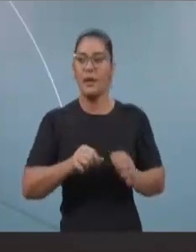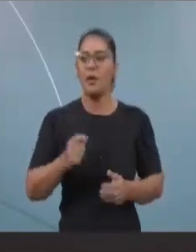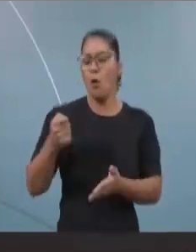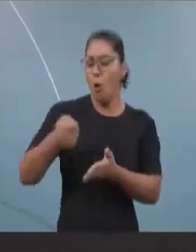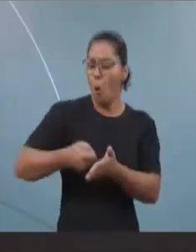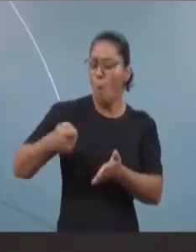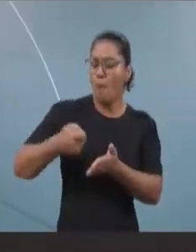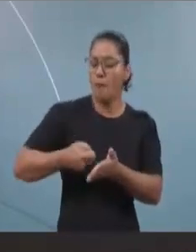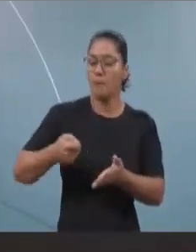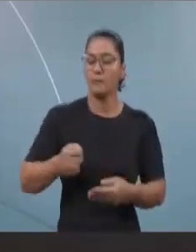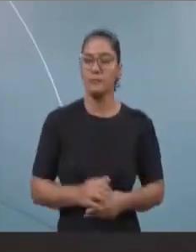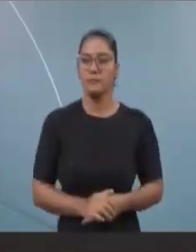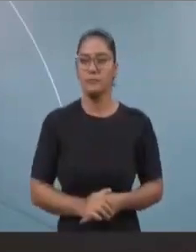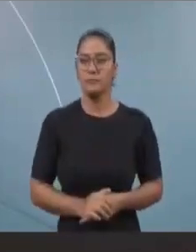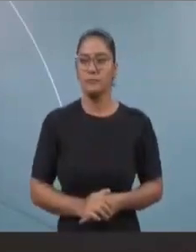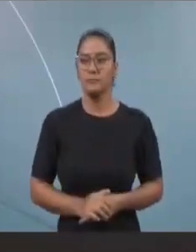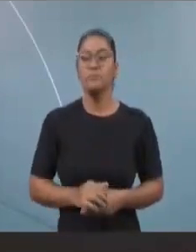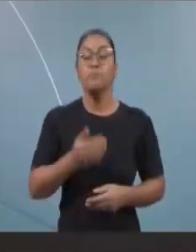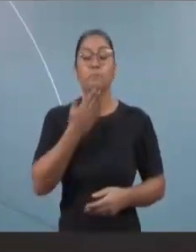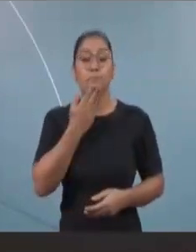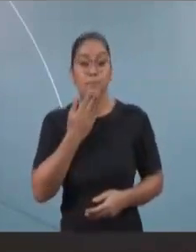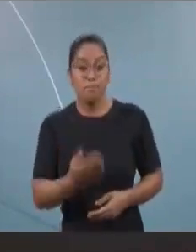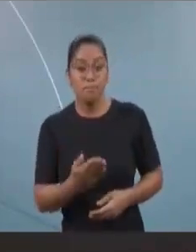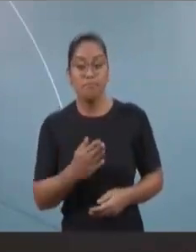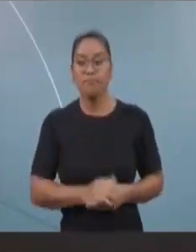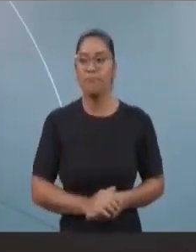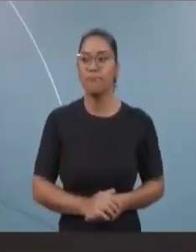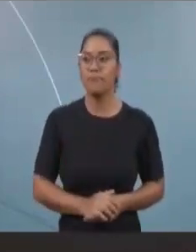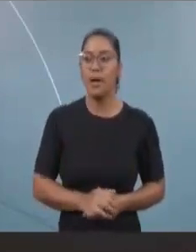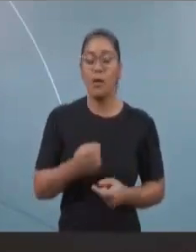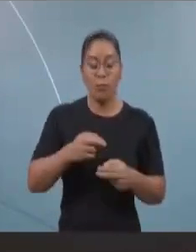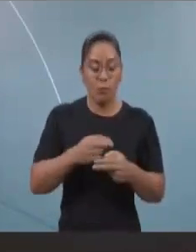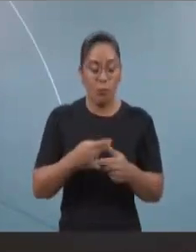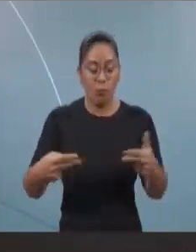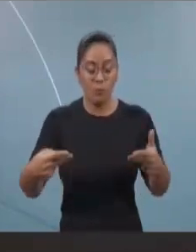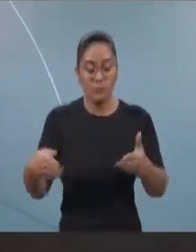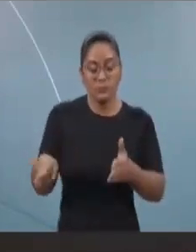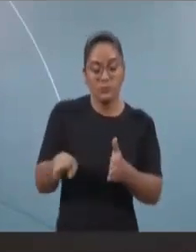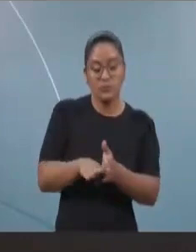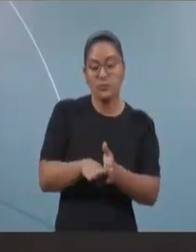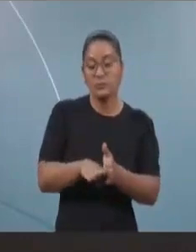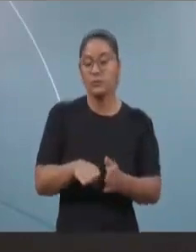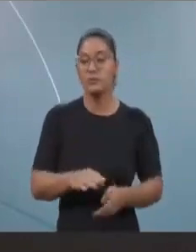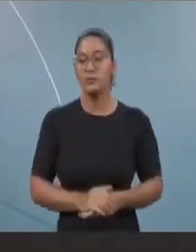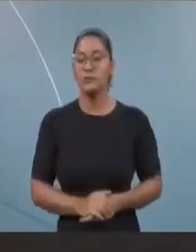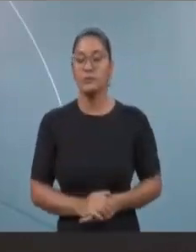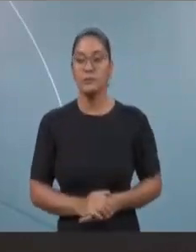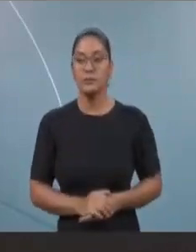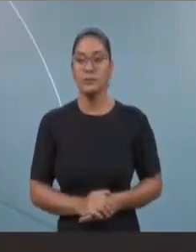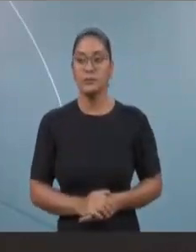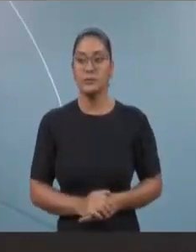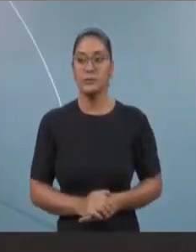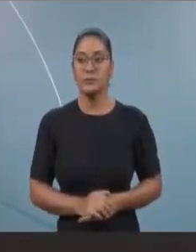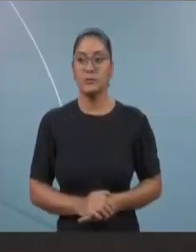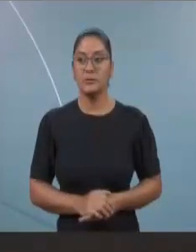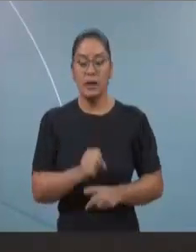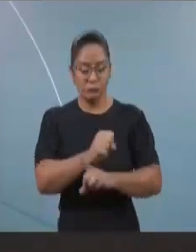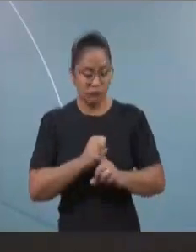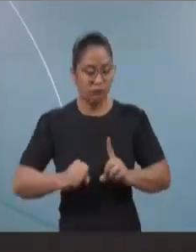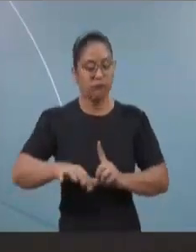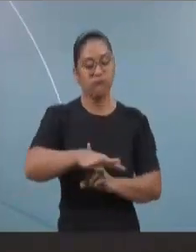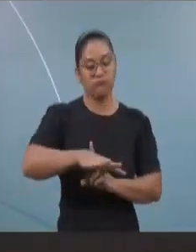cobrando né demandas que chega que chegam através da